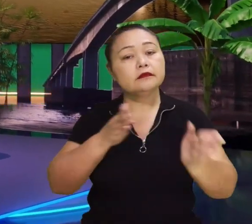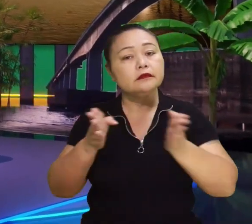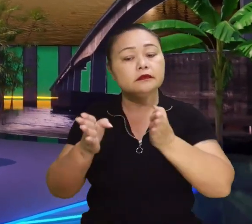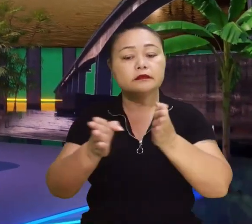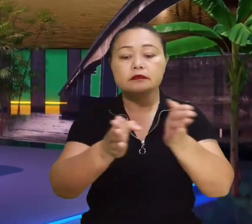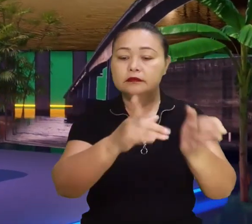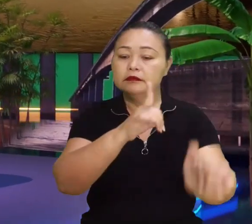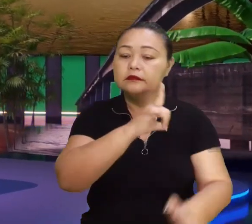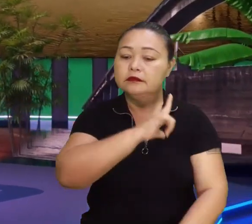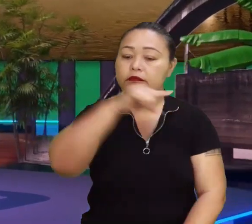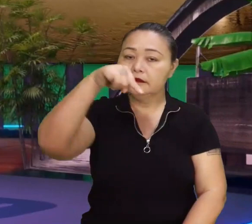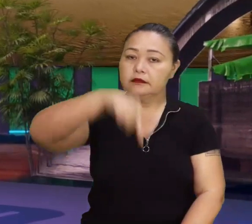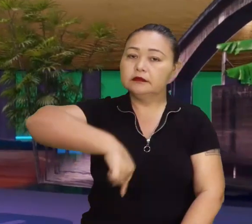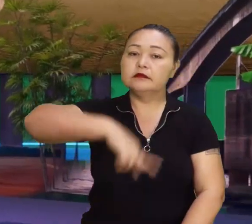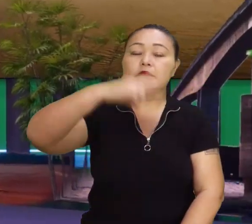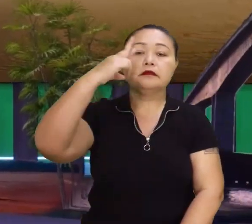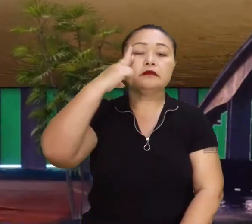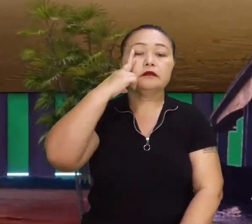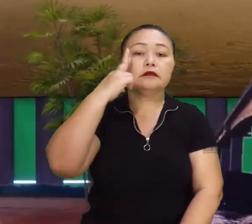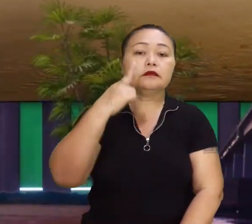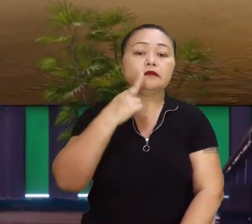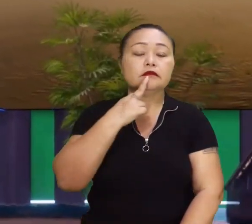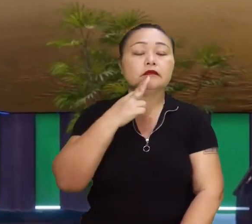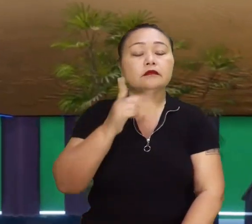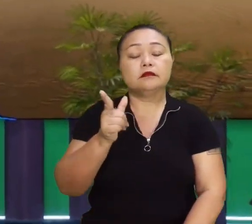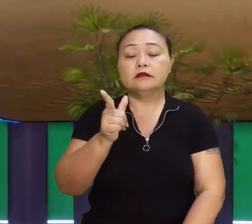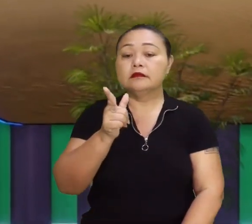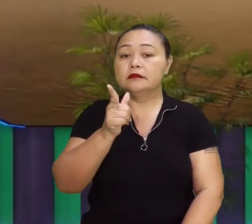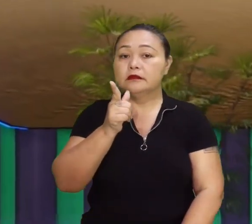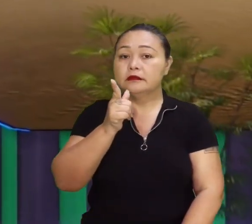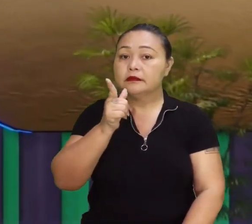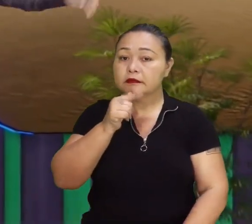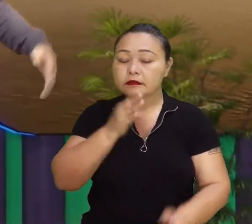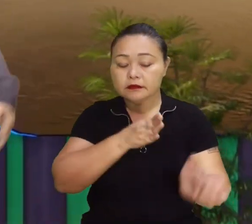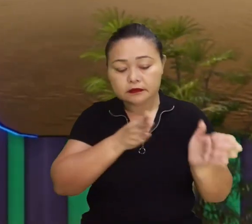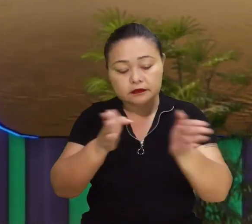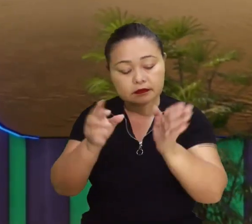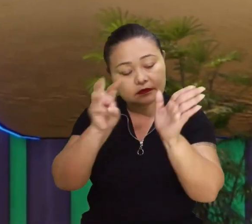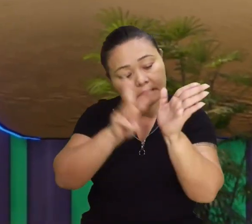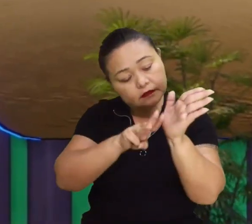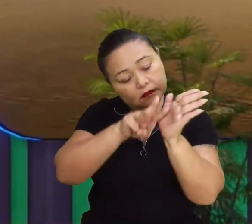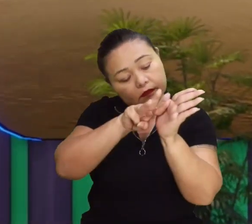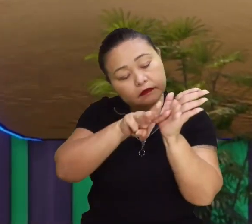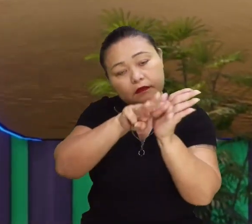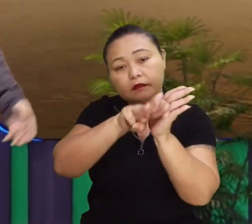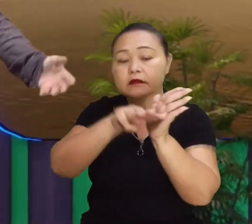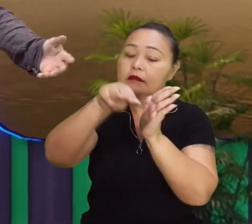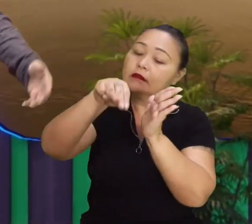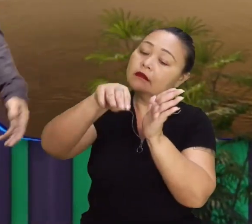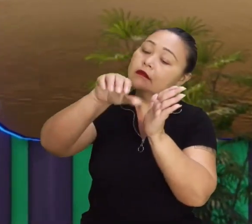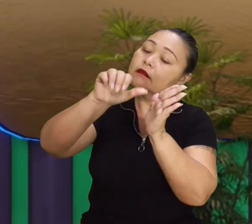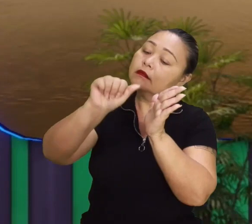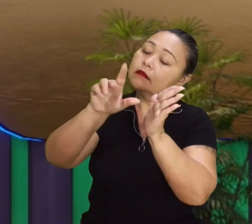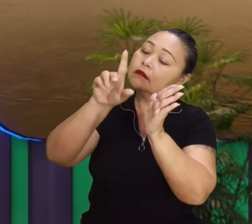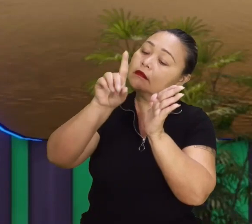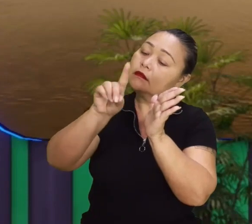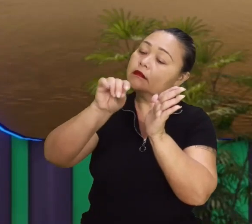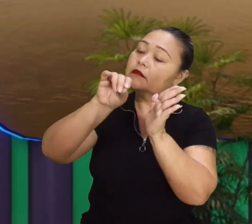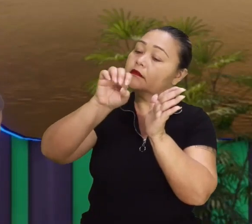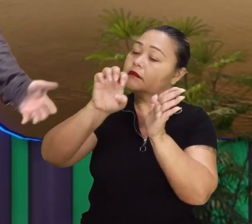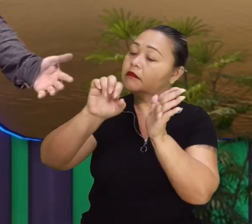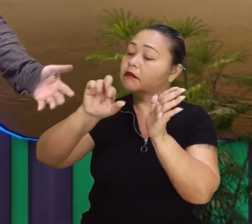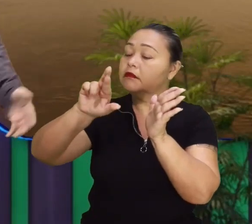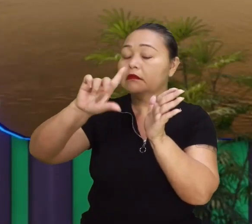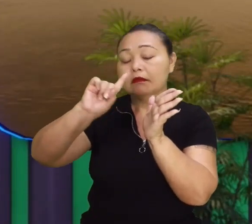temos aqui em Rondônia, o nome é Rio Madeira. Olha só que contradição. A